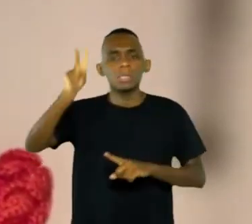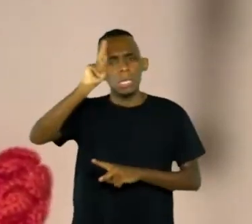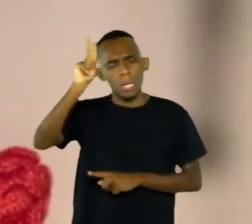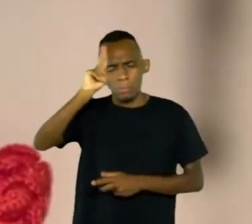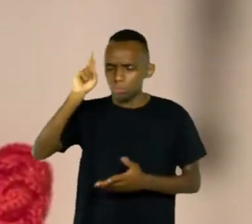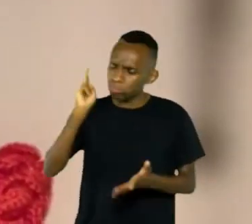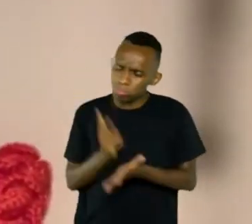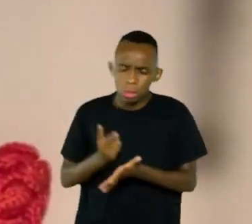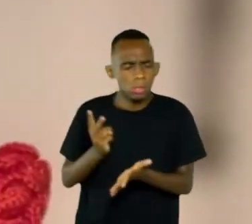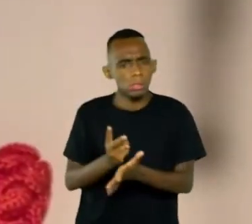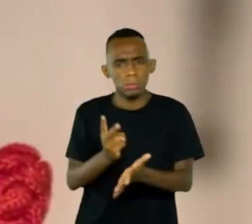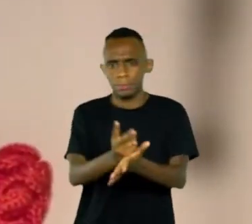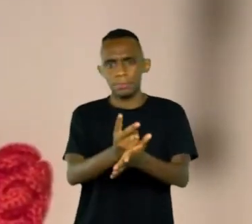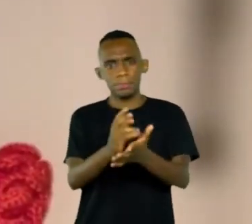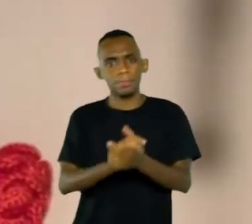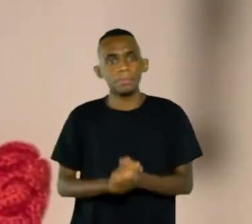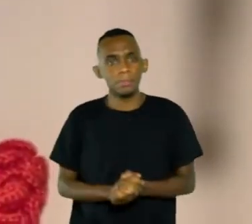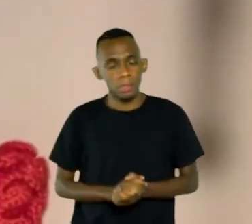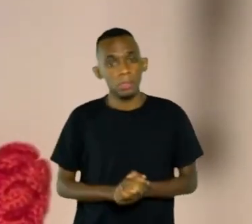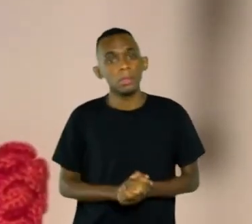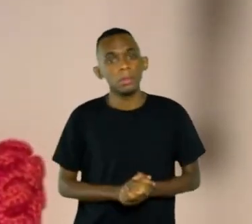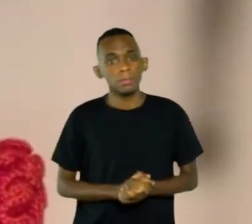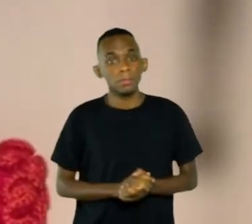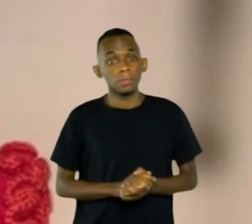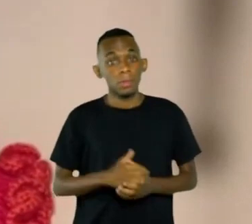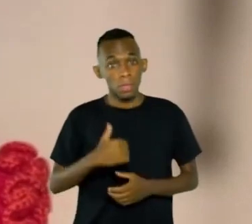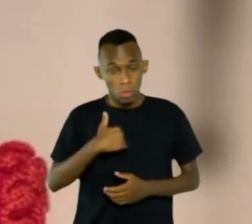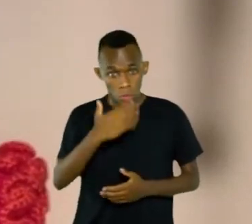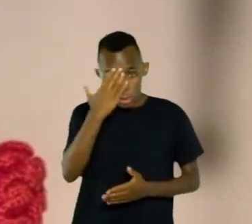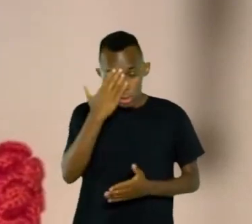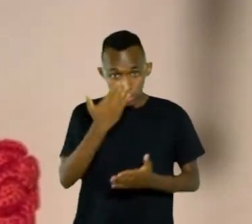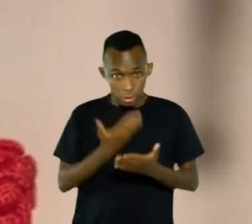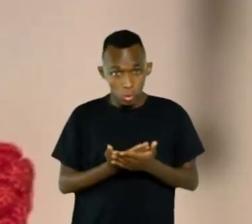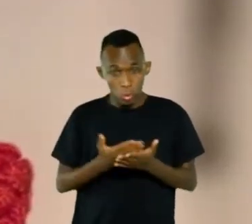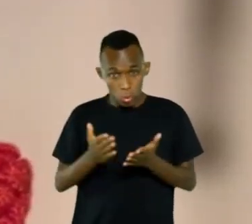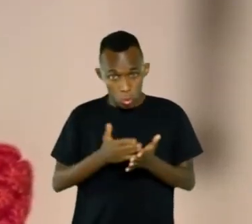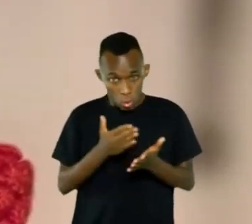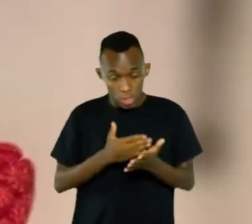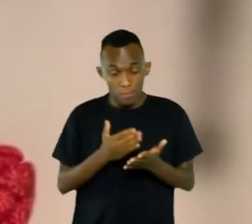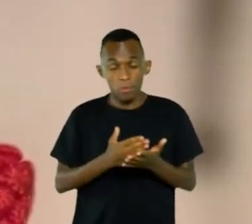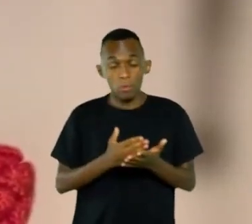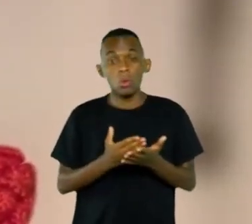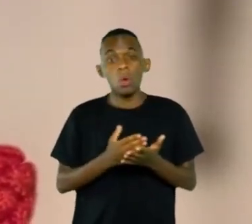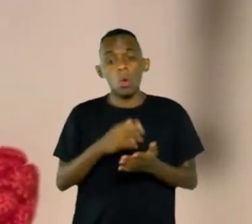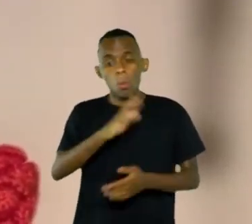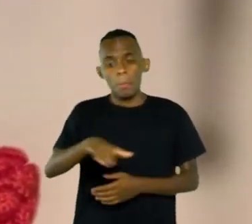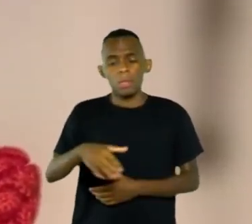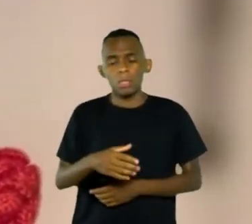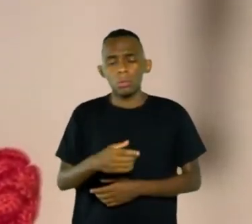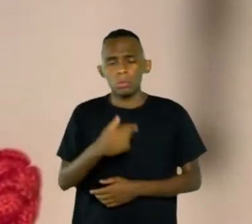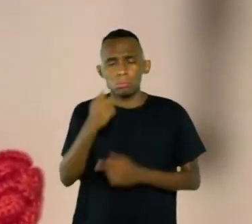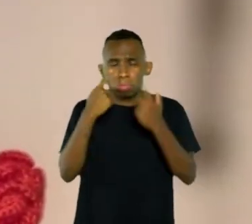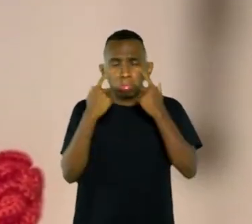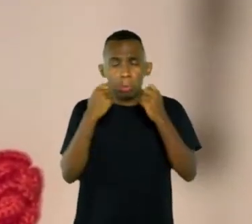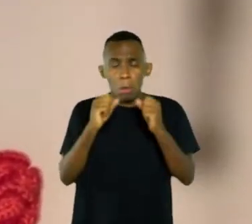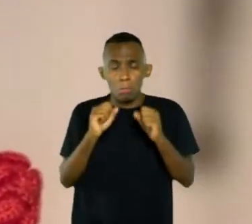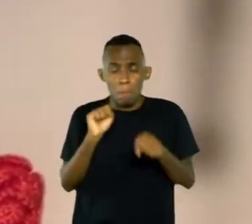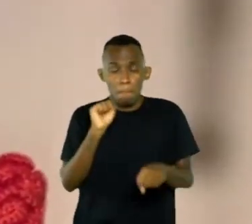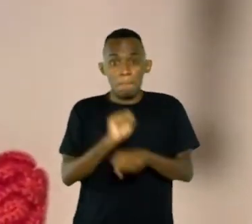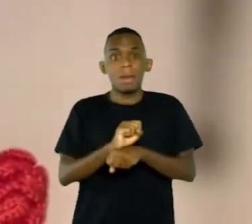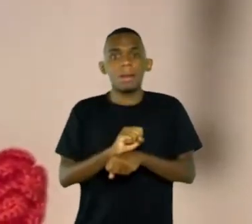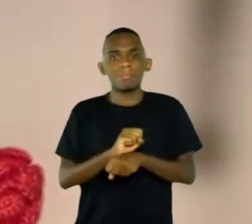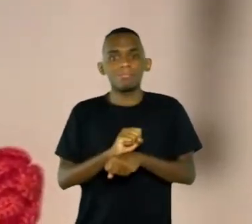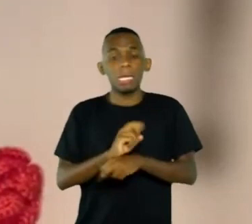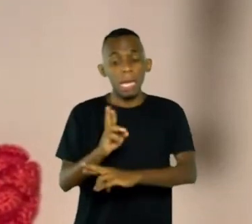até uma quarta capa dele. Eu acho que o Menino que Engoliu o Choro conversa muito com o Fundo do Poço, na verdade,